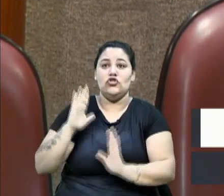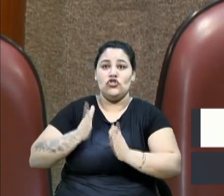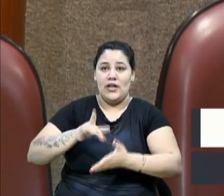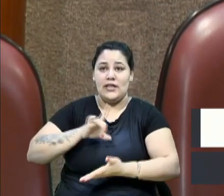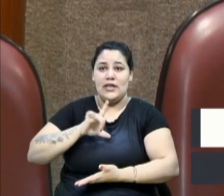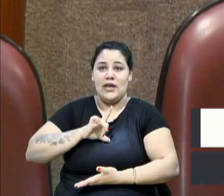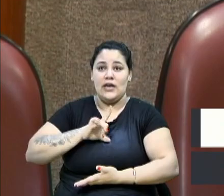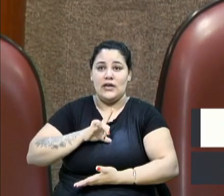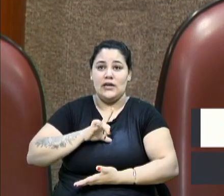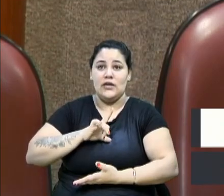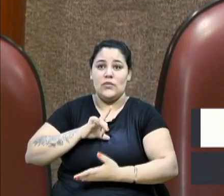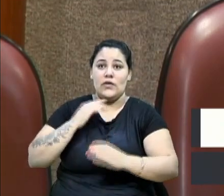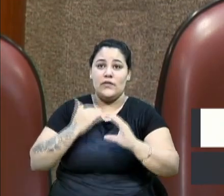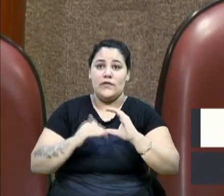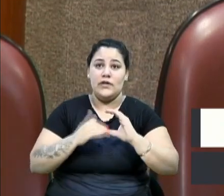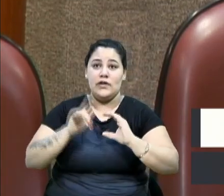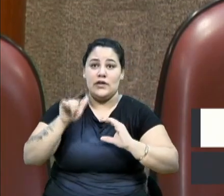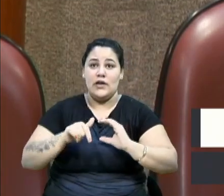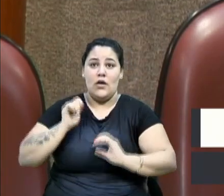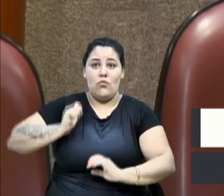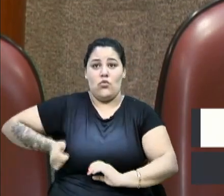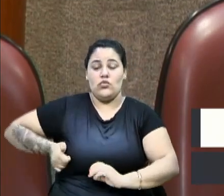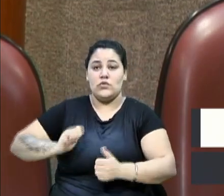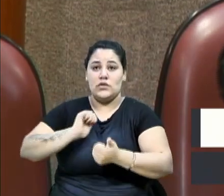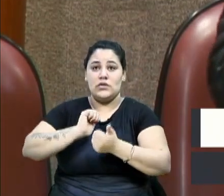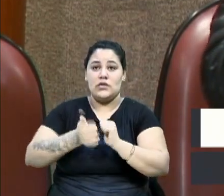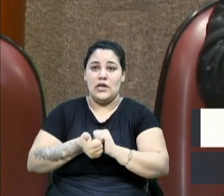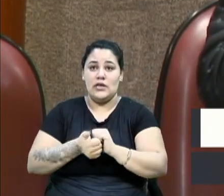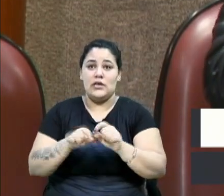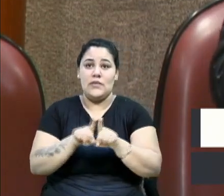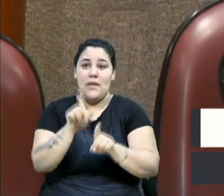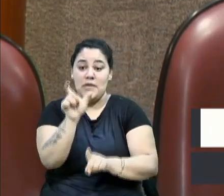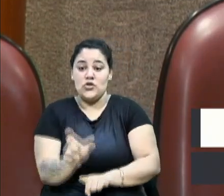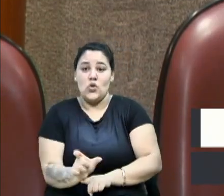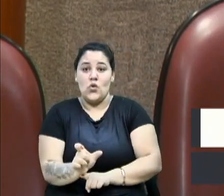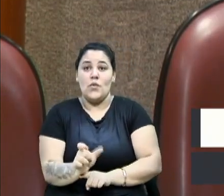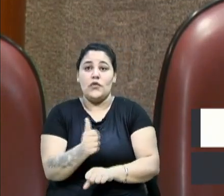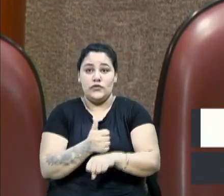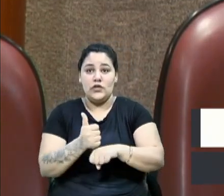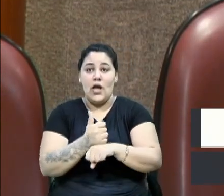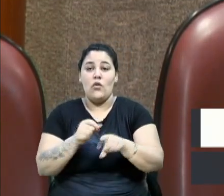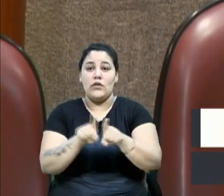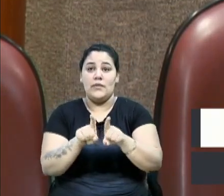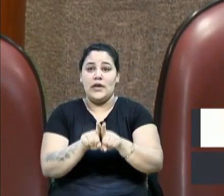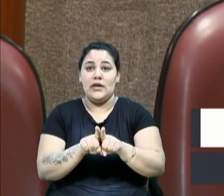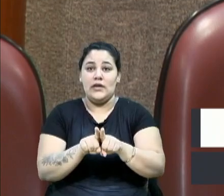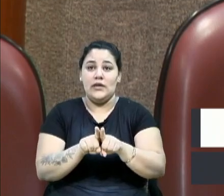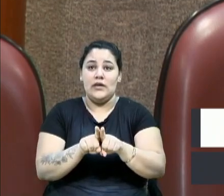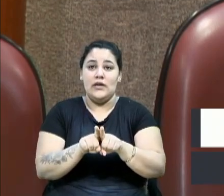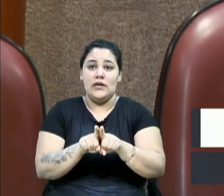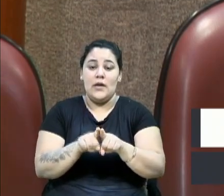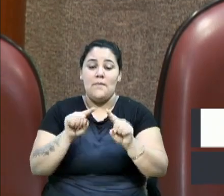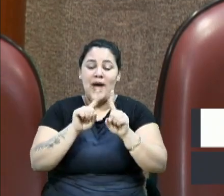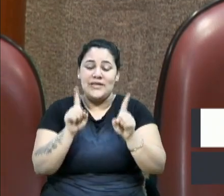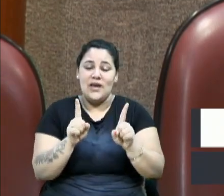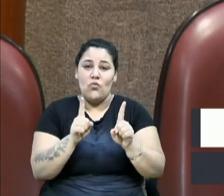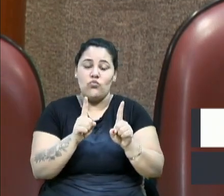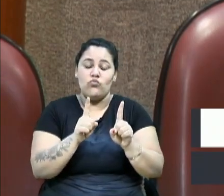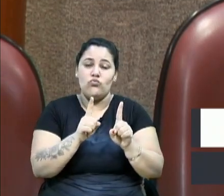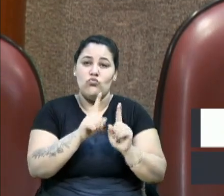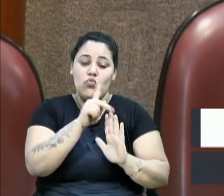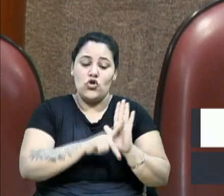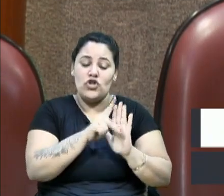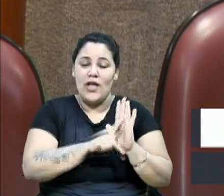daquilo que se pensa nacionalmente que é a questão do bolsa atleta não é o bolsa atleta aqui mas é uma é um formato muito parecido com isso